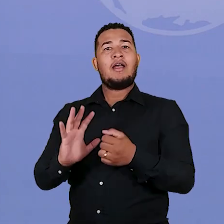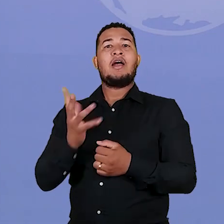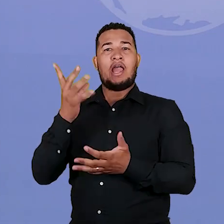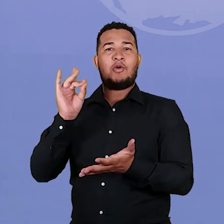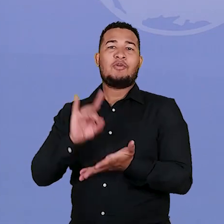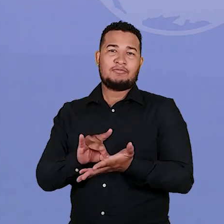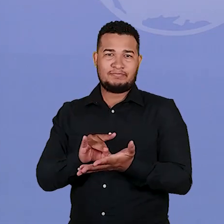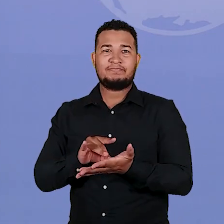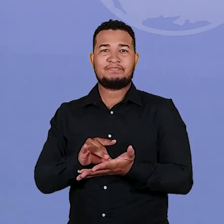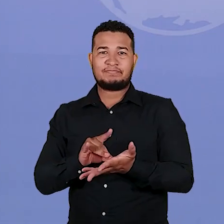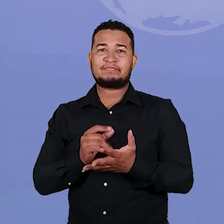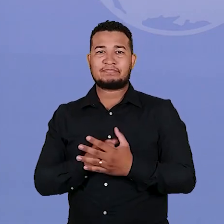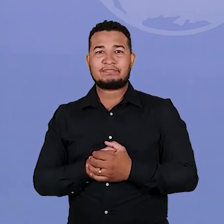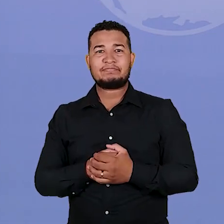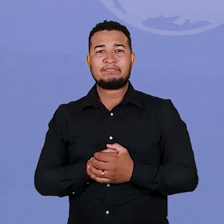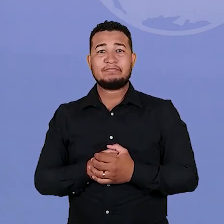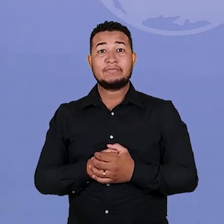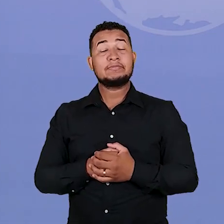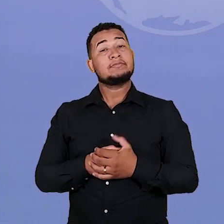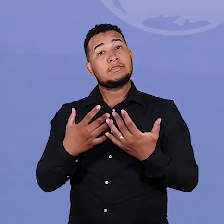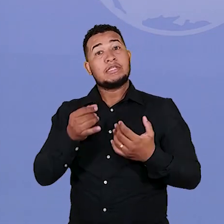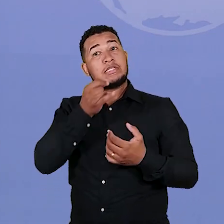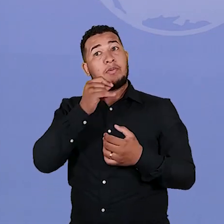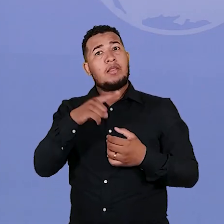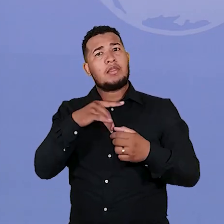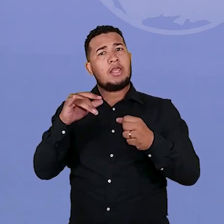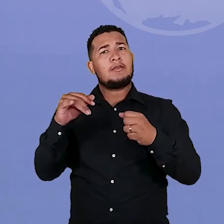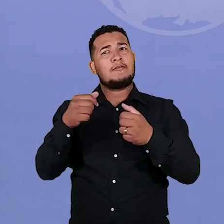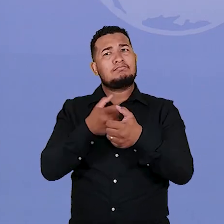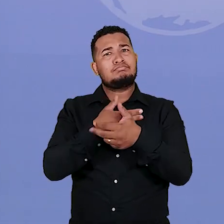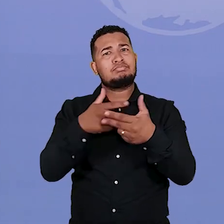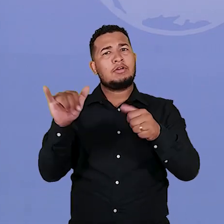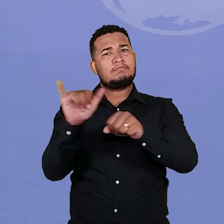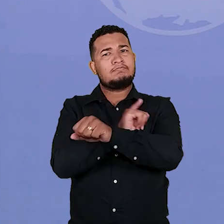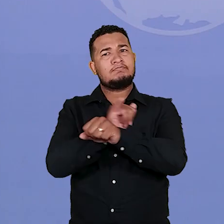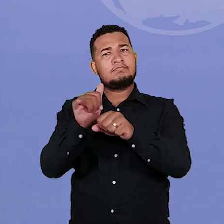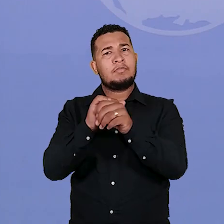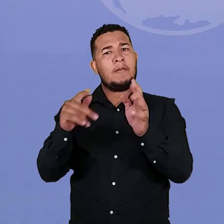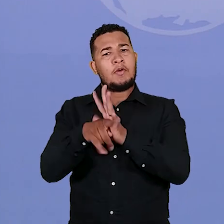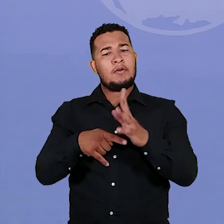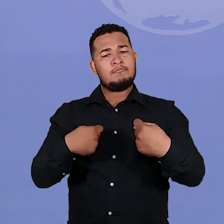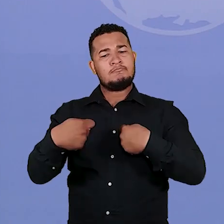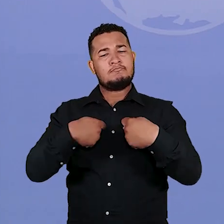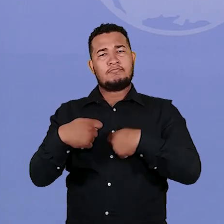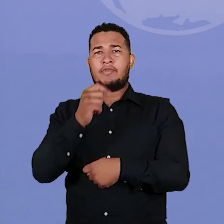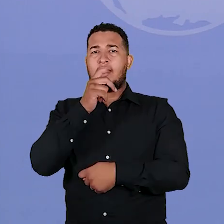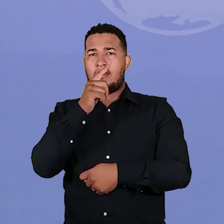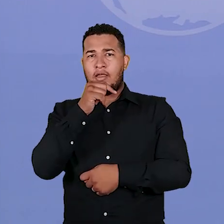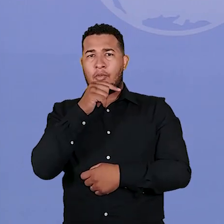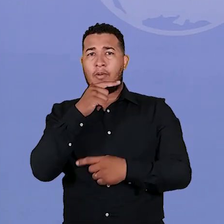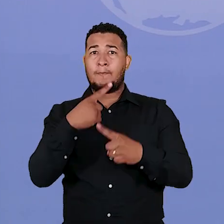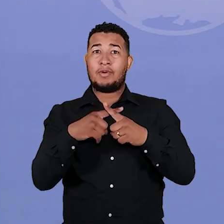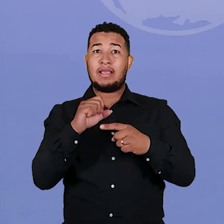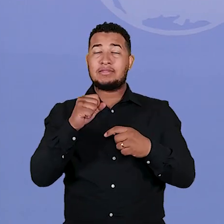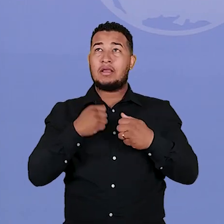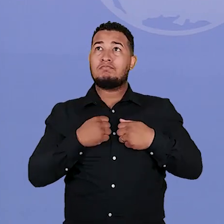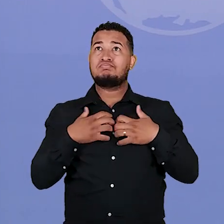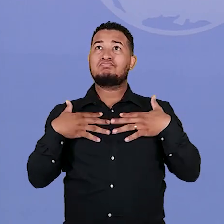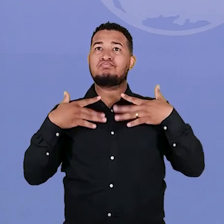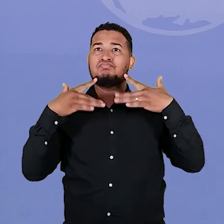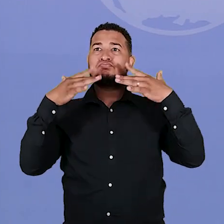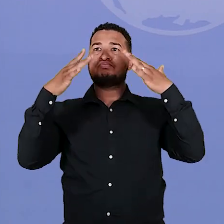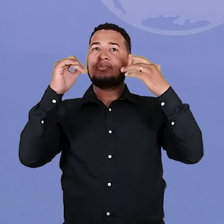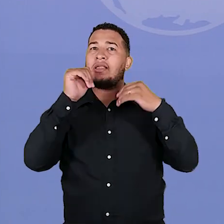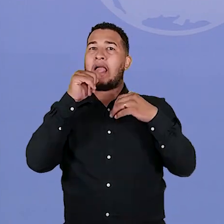nossas reações químicas acontecerem, tá? E nós temos várias estratégias para manter a água dentro do nosso corpo,